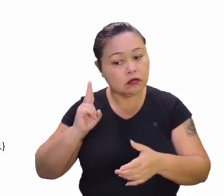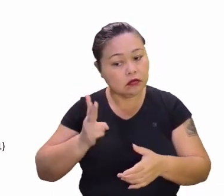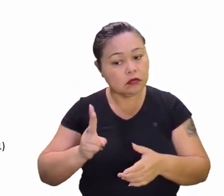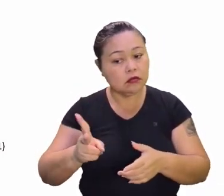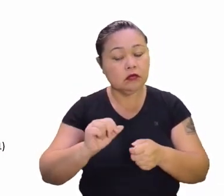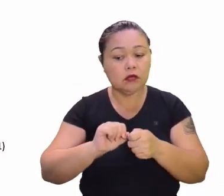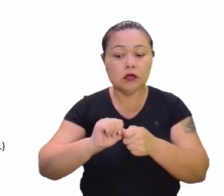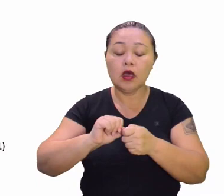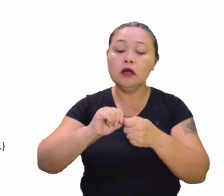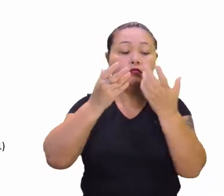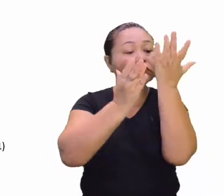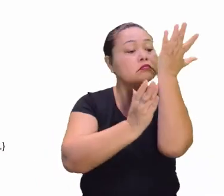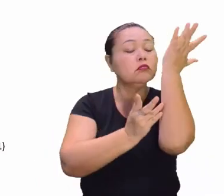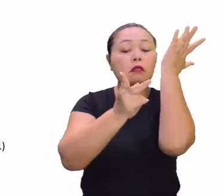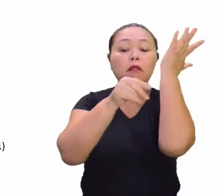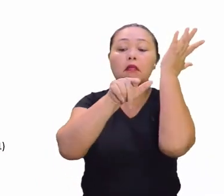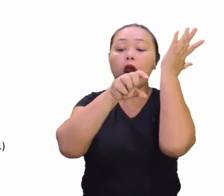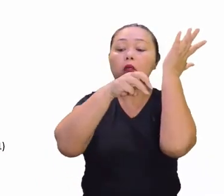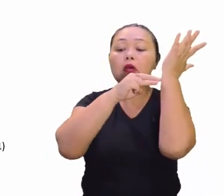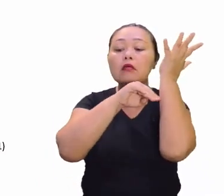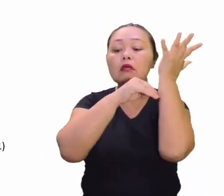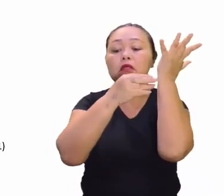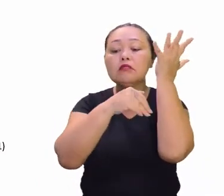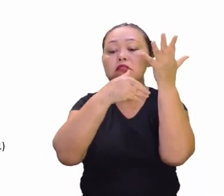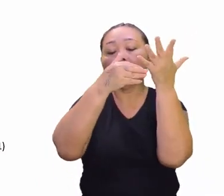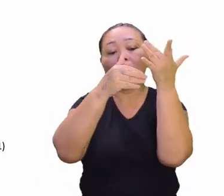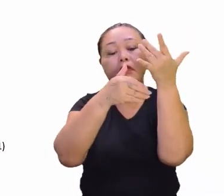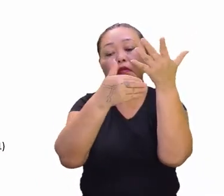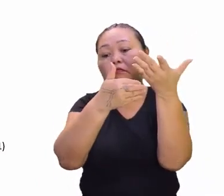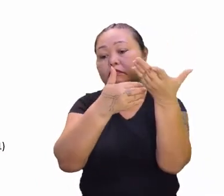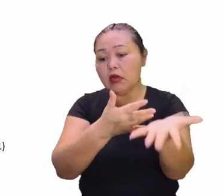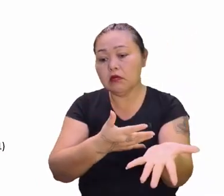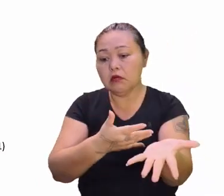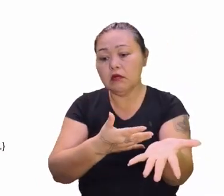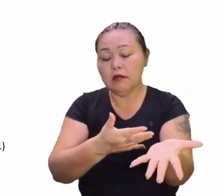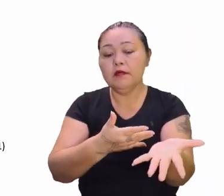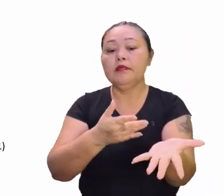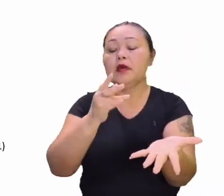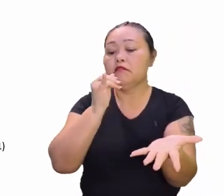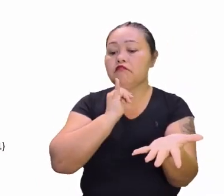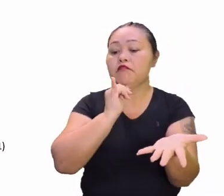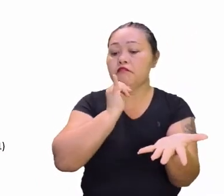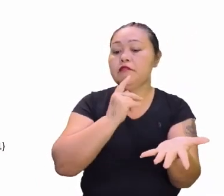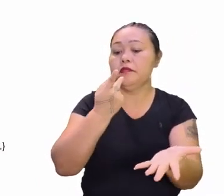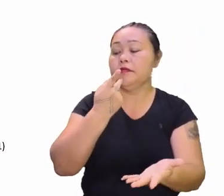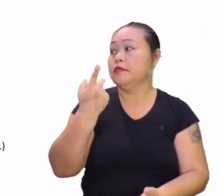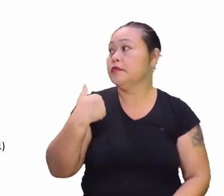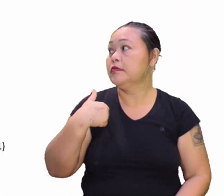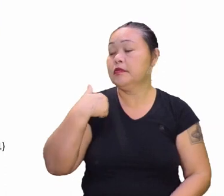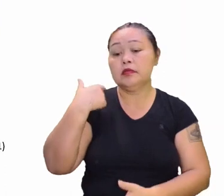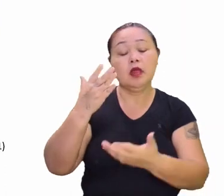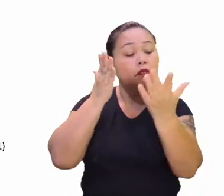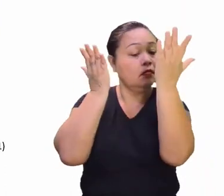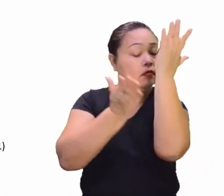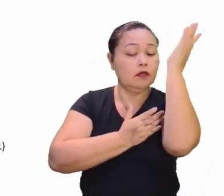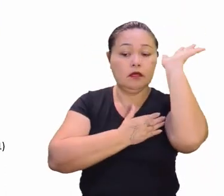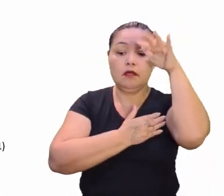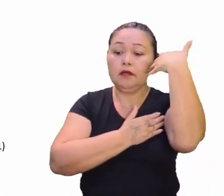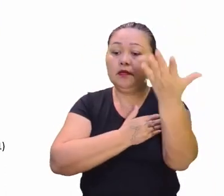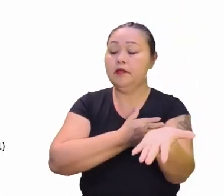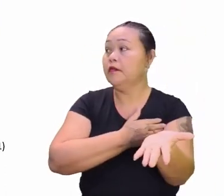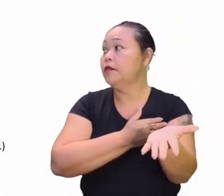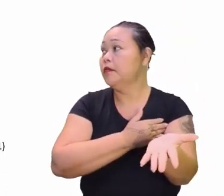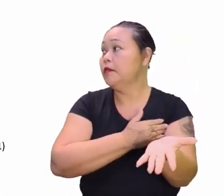ali da árvore, ela vai ficar daqui a um tempo improdutiva, não vai produzir mais. Então, é um exemplo que você falou, né? Ou então derrubar,